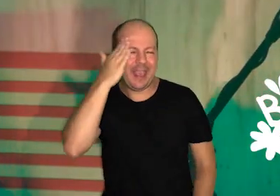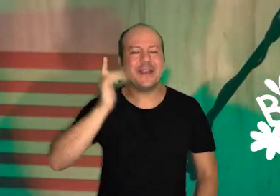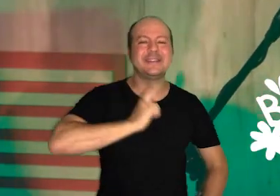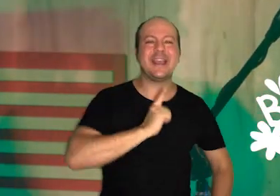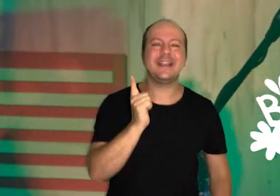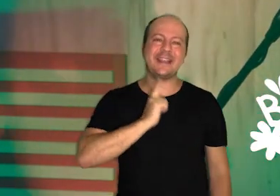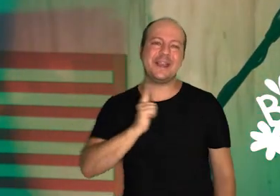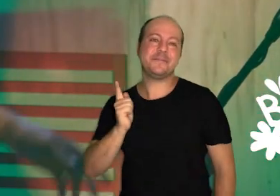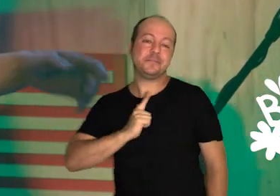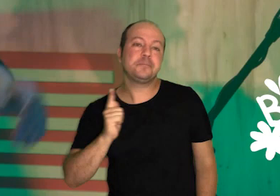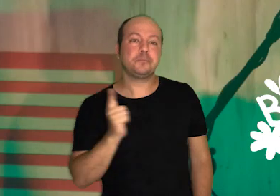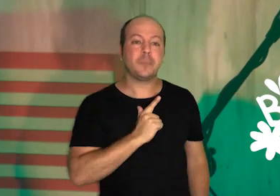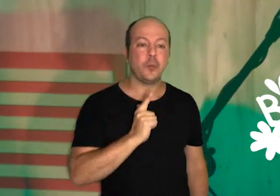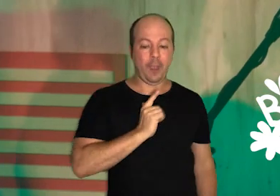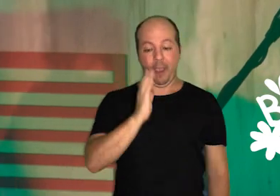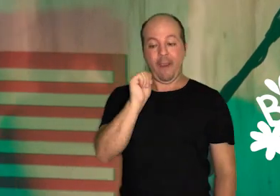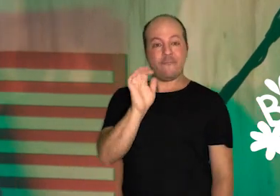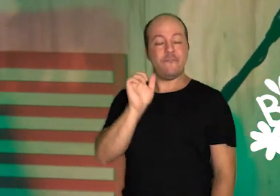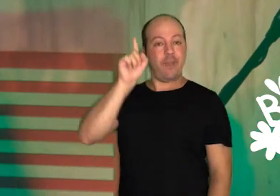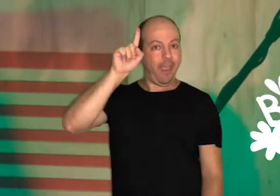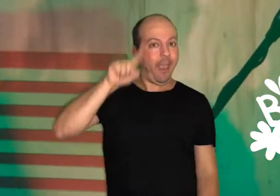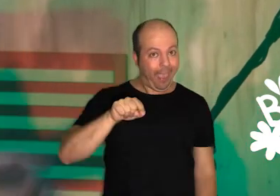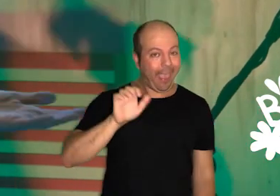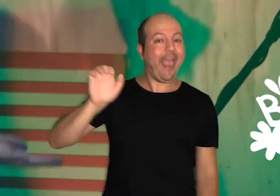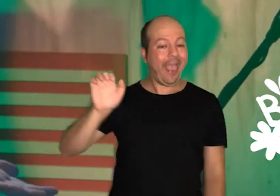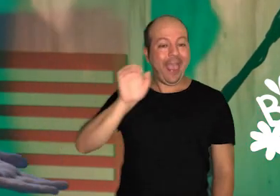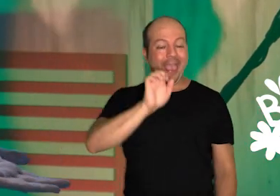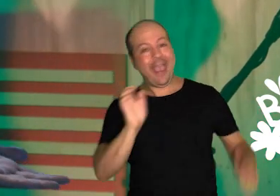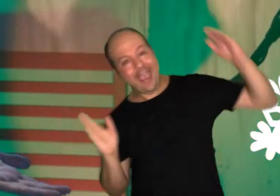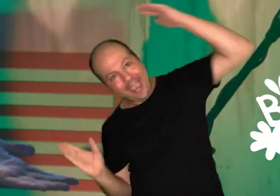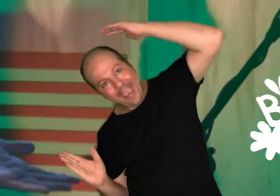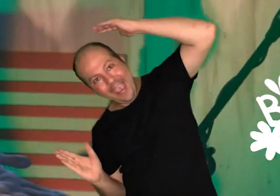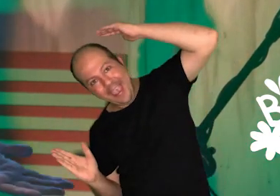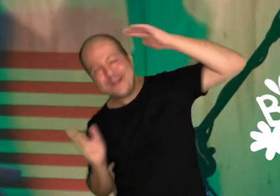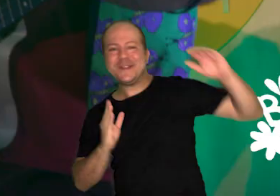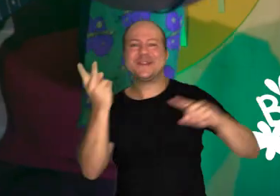procurando bem, eu sei que tem. No pé do café, eu vejo